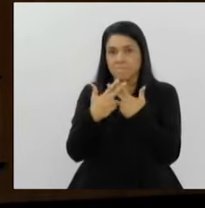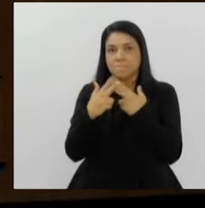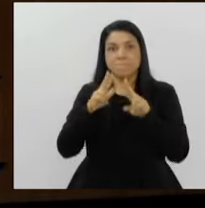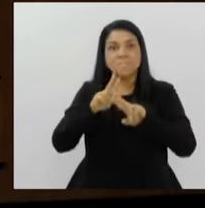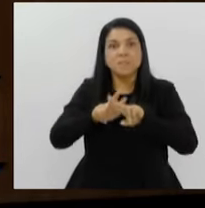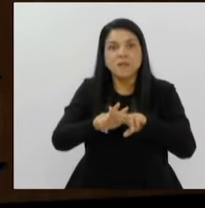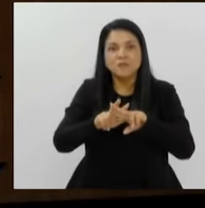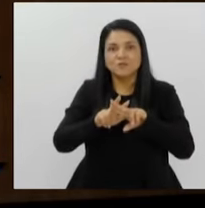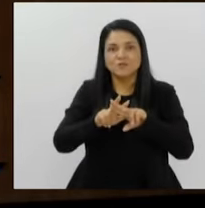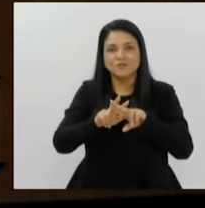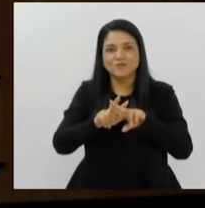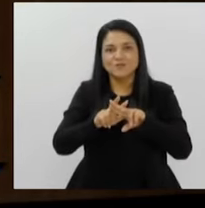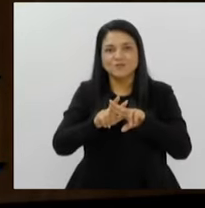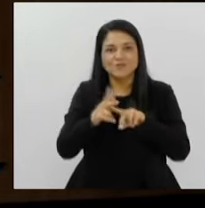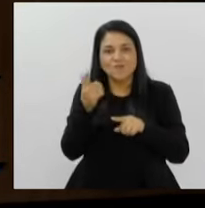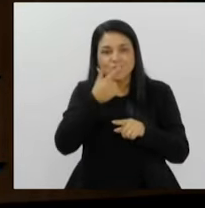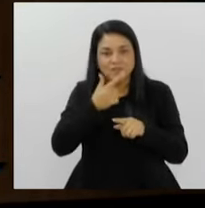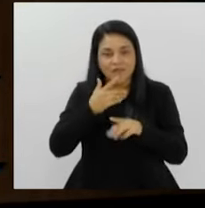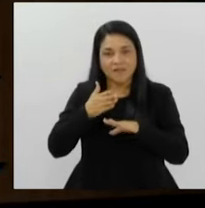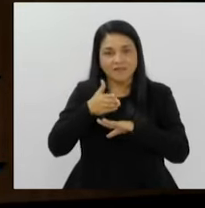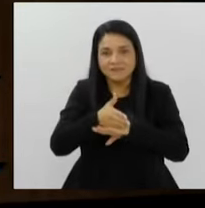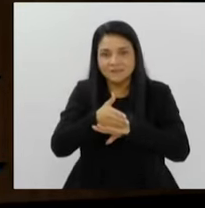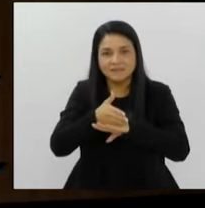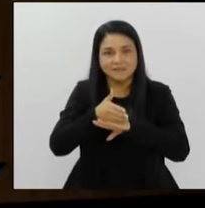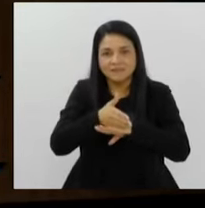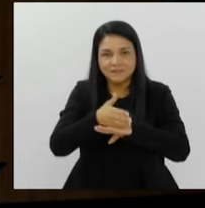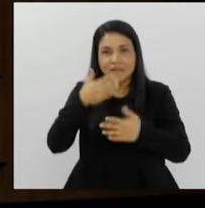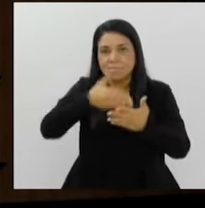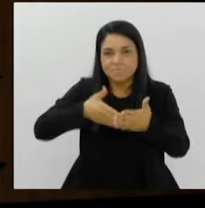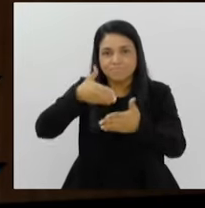conseguem sair meio metro.